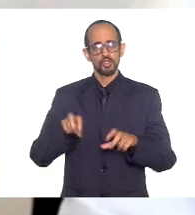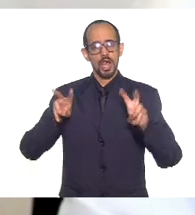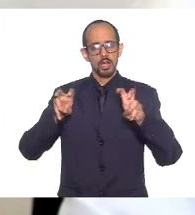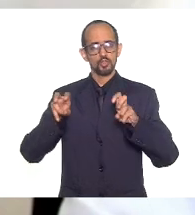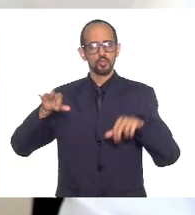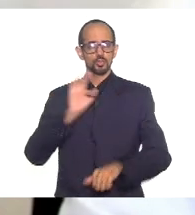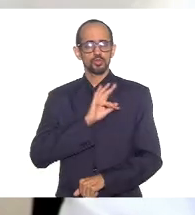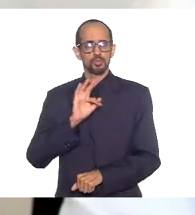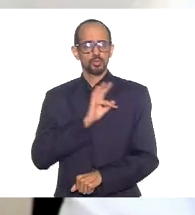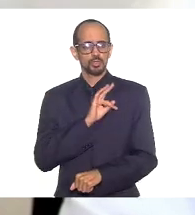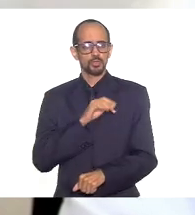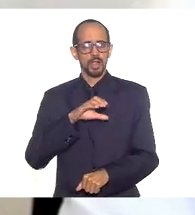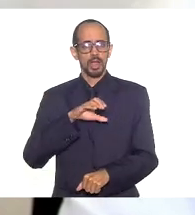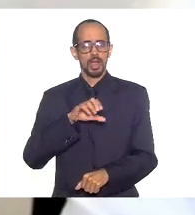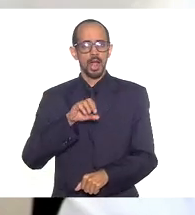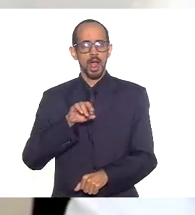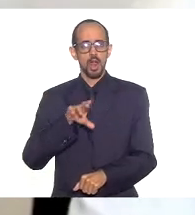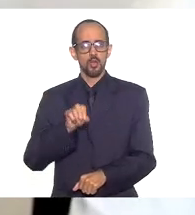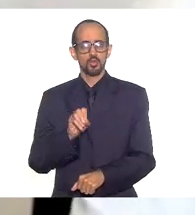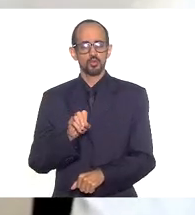delegado Carlos Augusto.